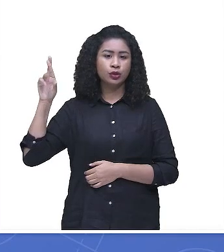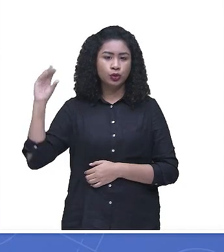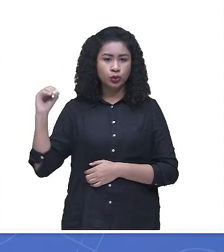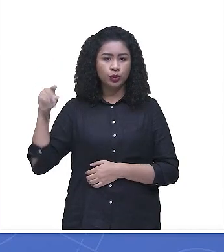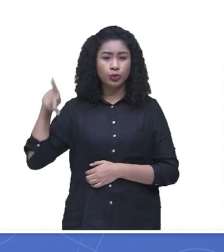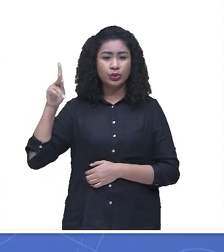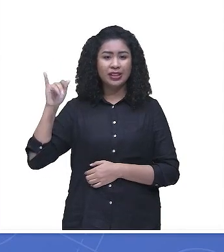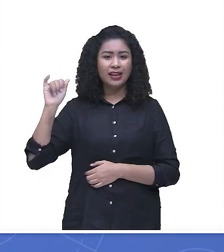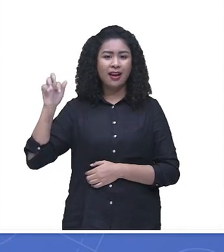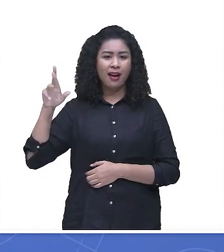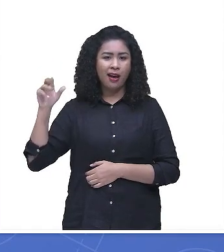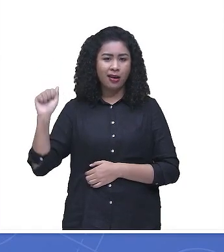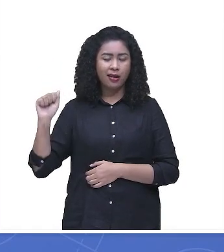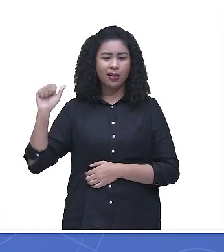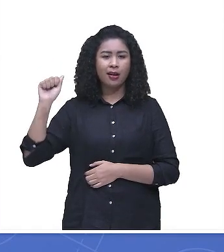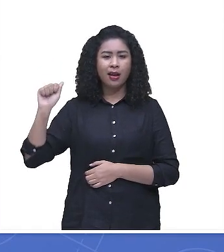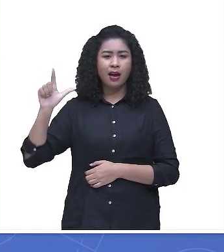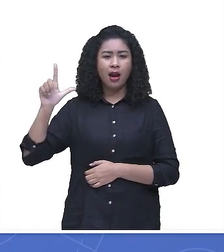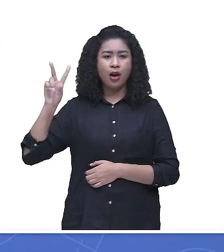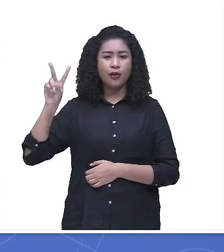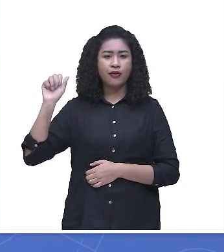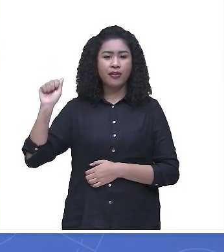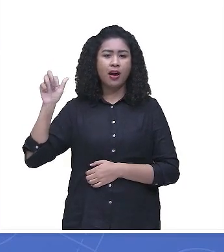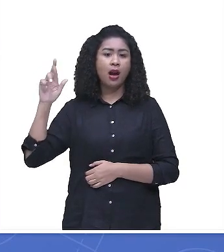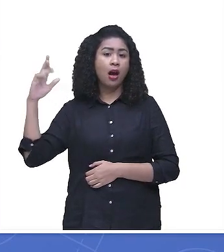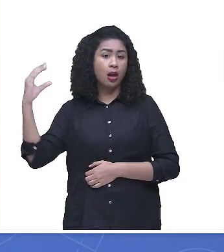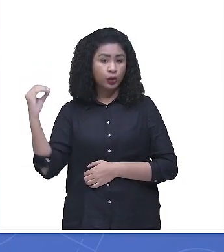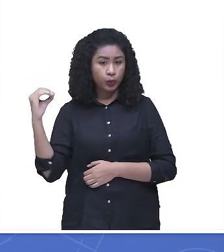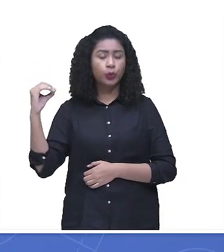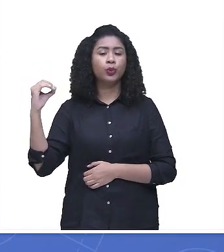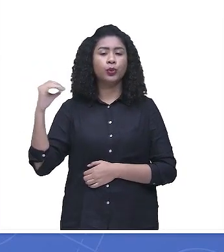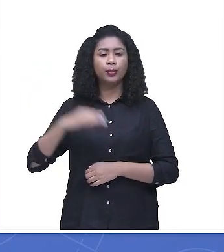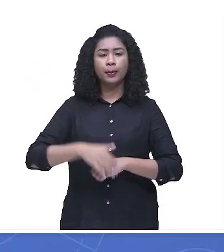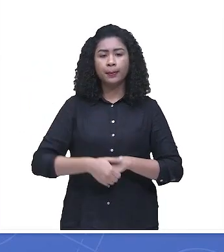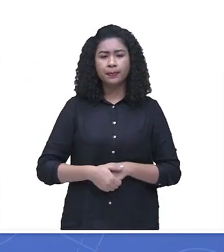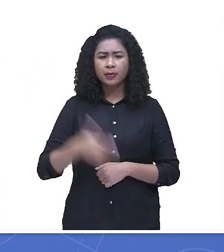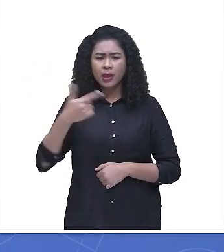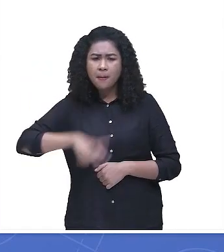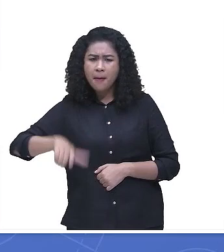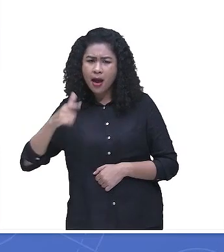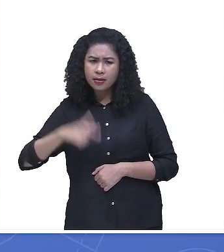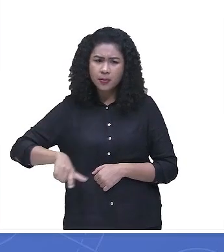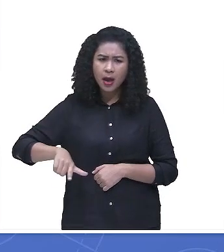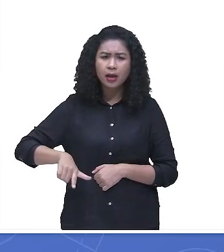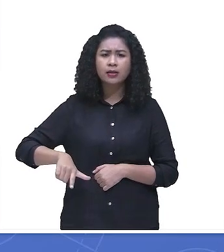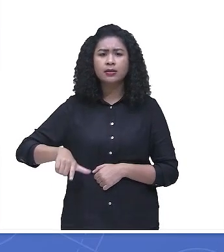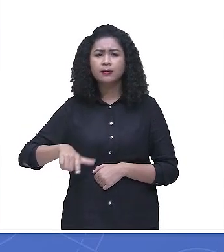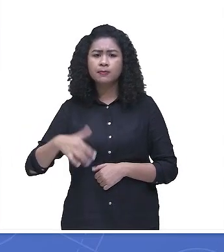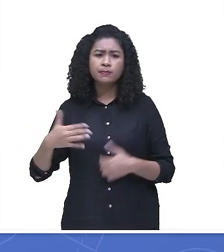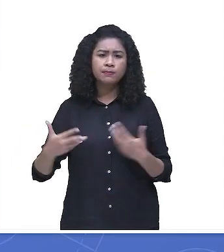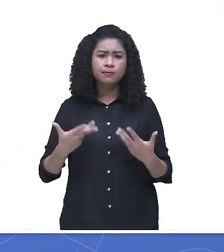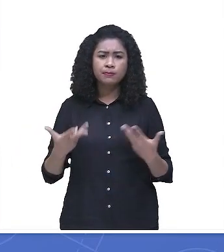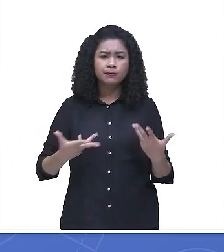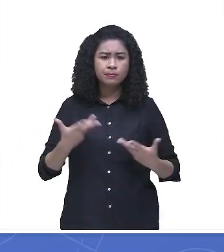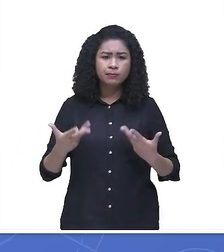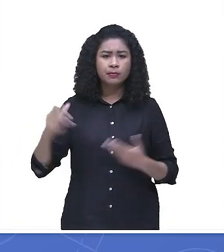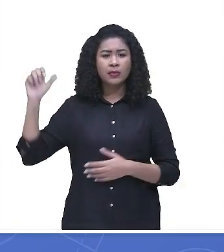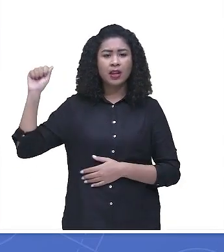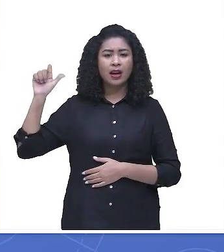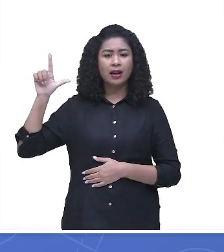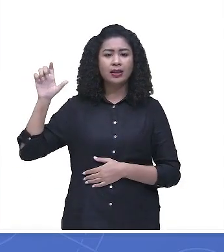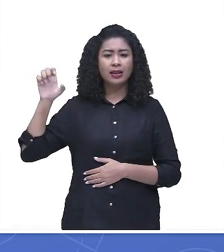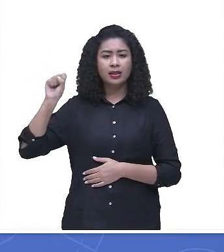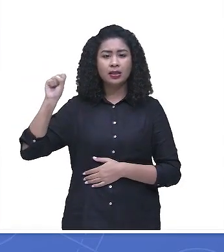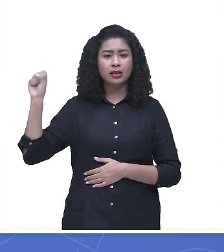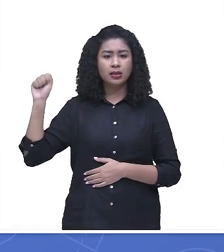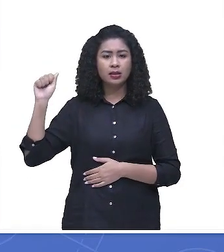escola Senador Carreira das Neves. Quem mais? Escola Estadual Raimundo Holanda, o Alessandro trouxe também